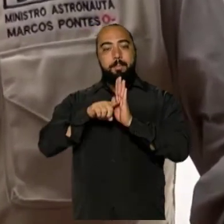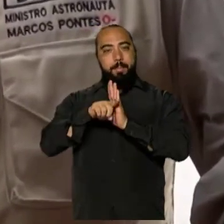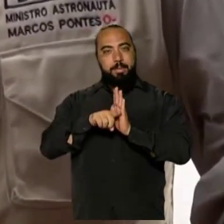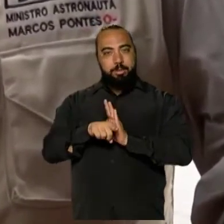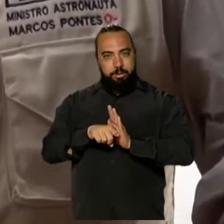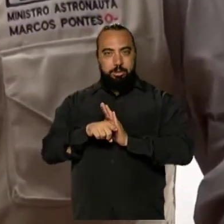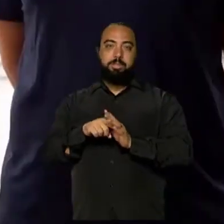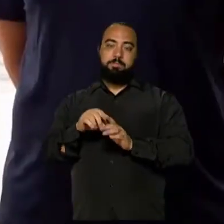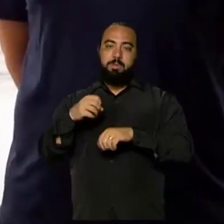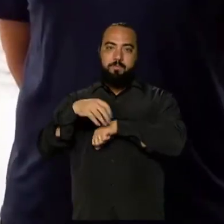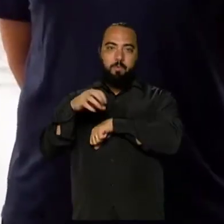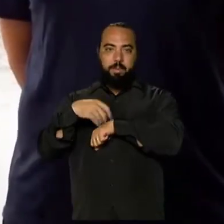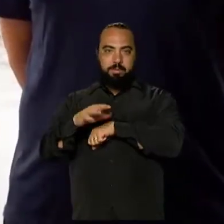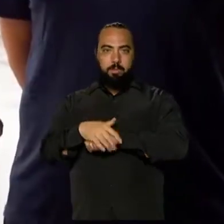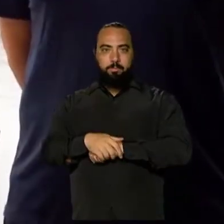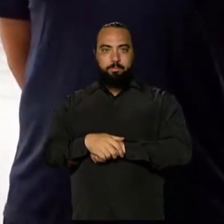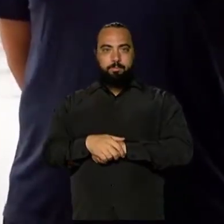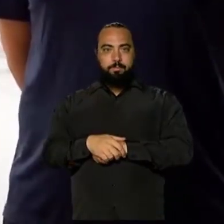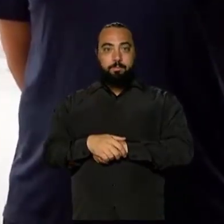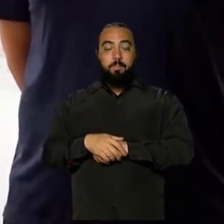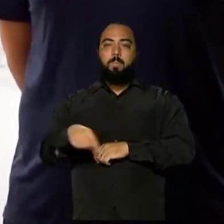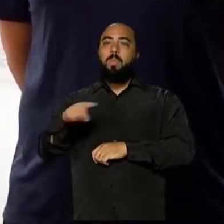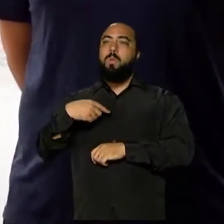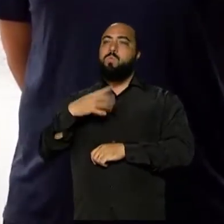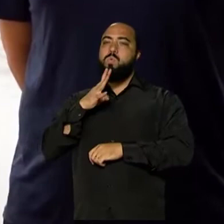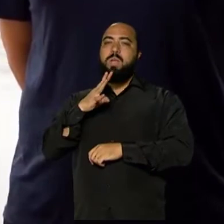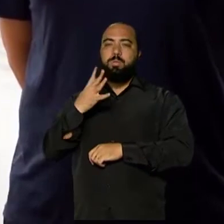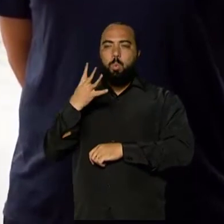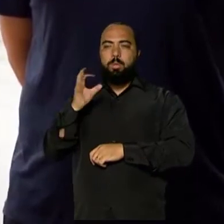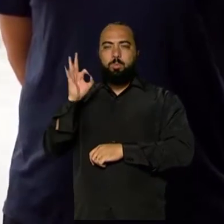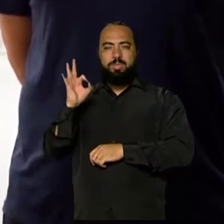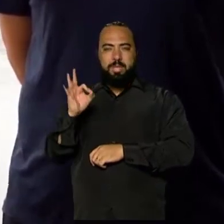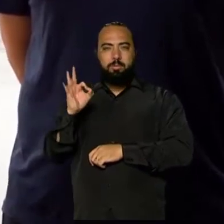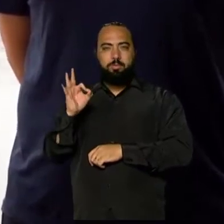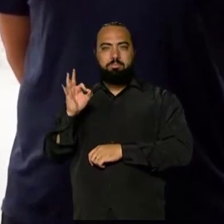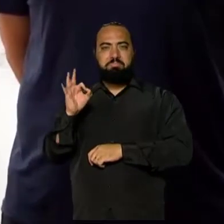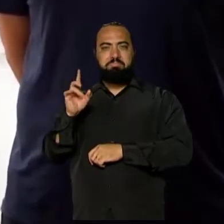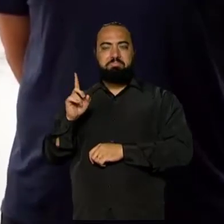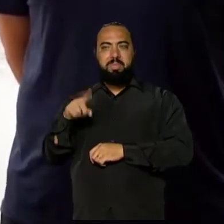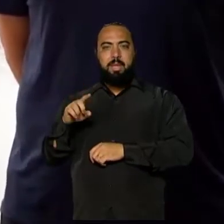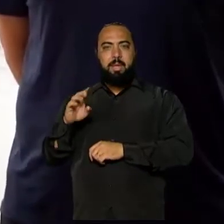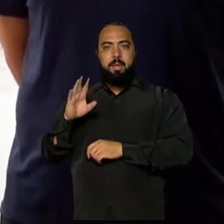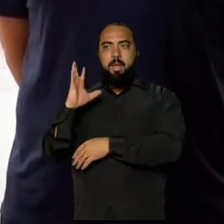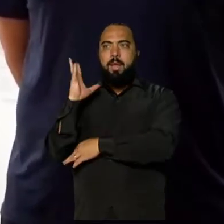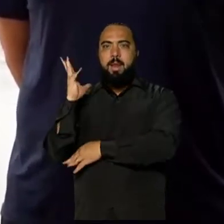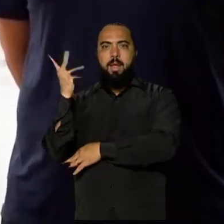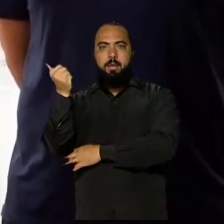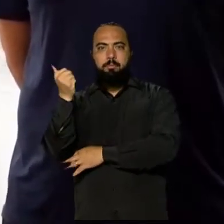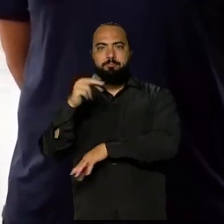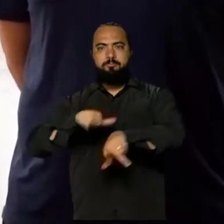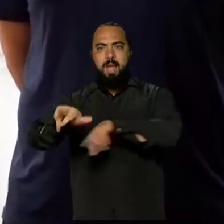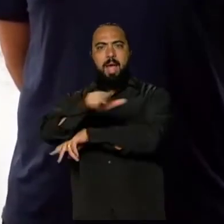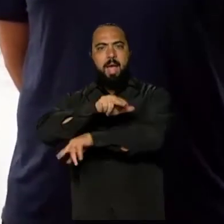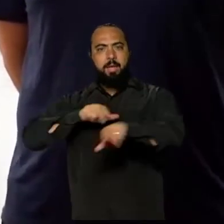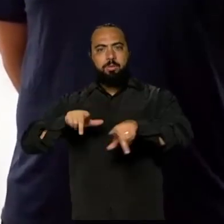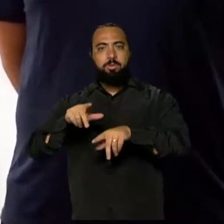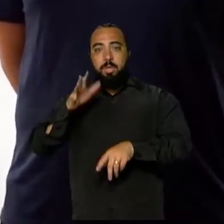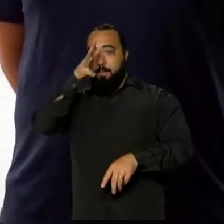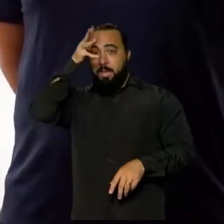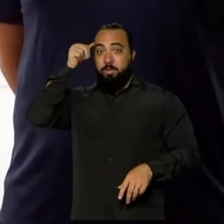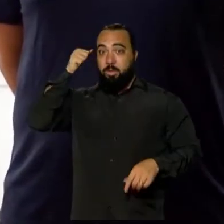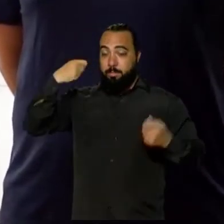e Formação. A gente conhece 4% da biodiversidade da Amazônia. e a gente precisa